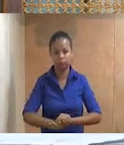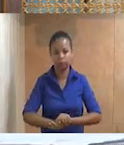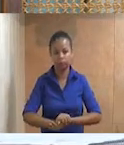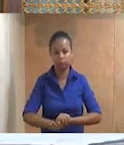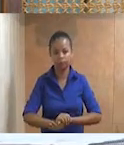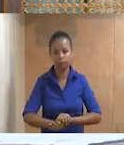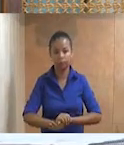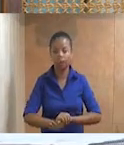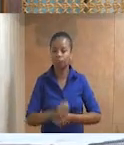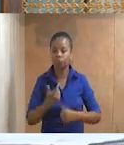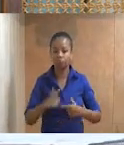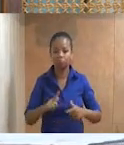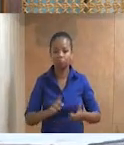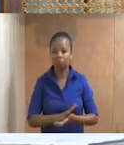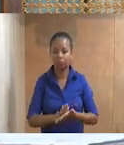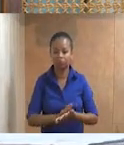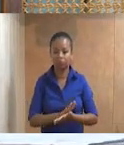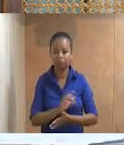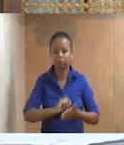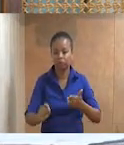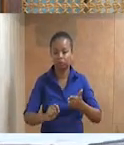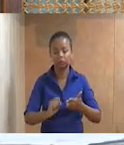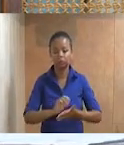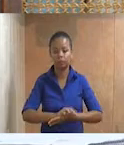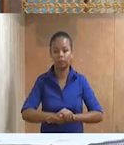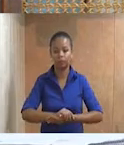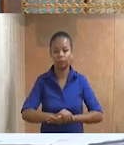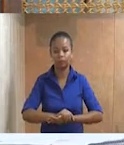Não havendo nenhum inscrito.